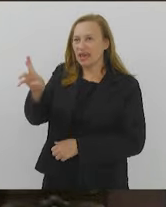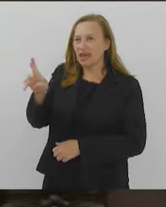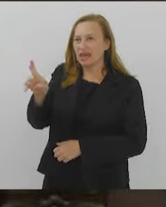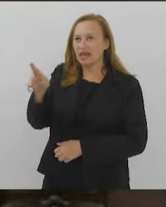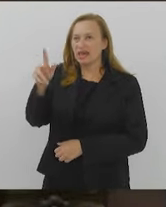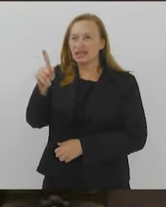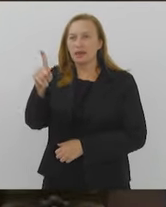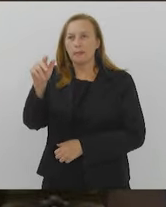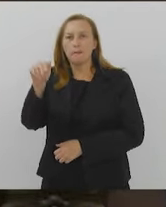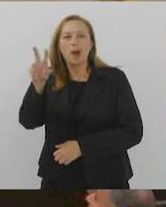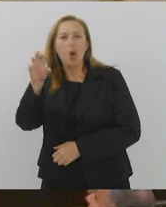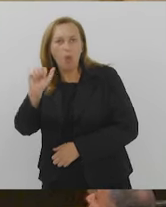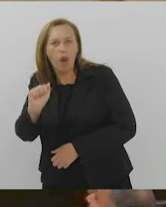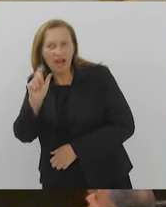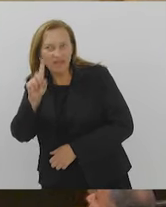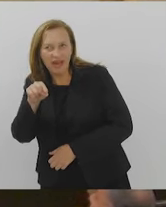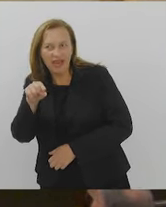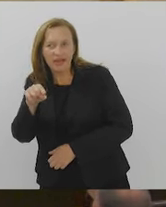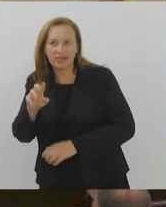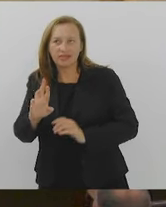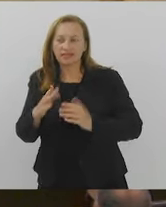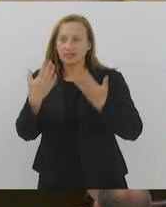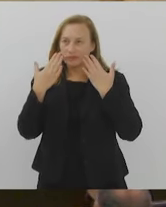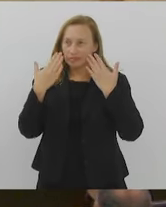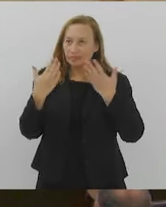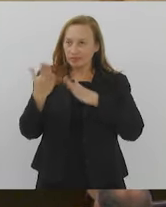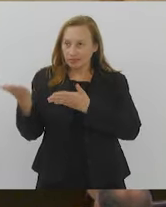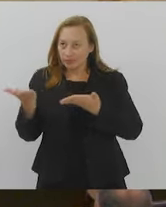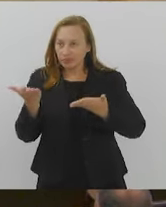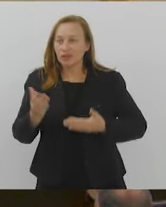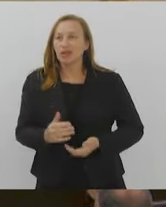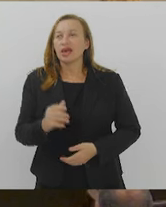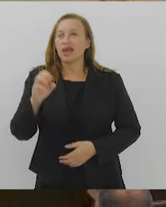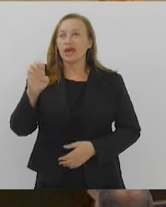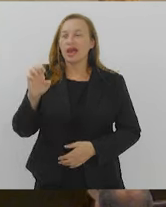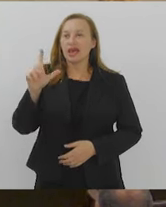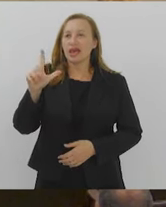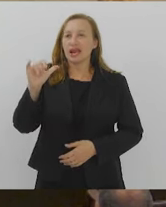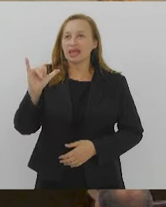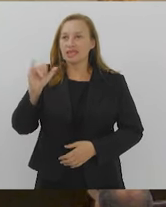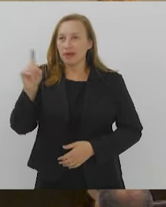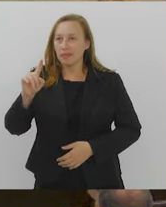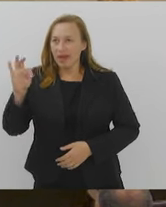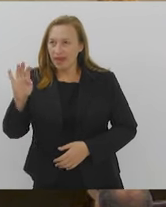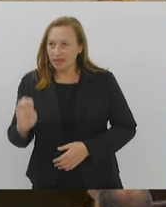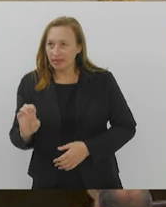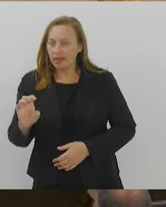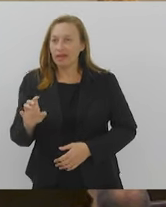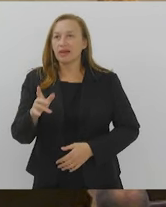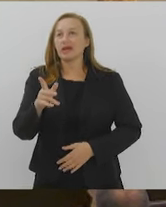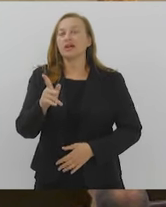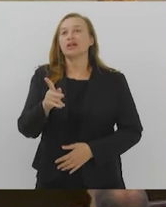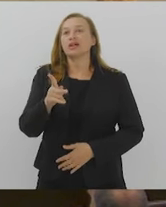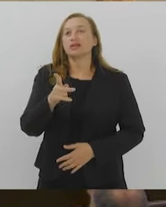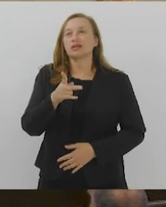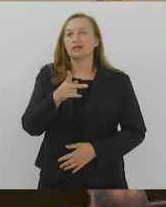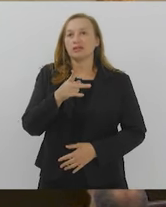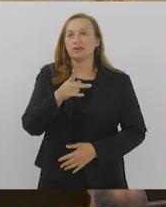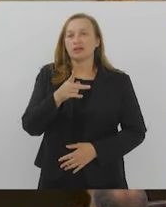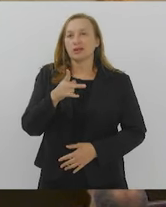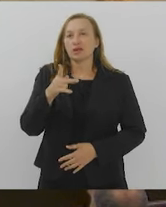Eu... Tem que fazer propaganda, Otoni. A Elizabeth Malafaia, esposa do nosso deputado Samuel.